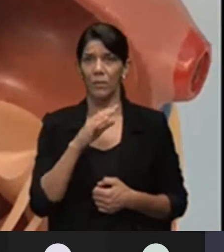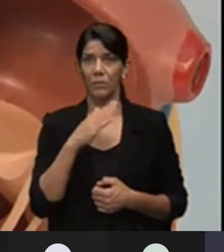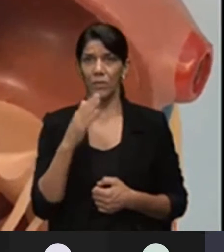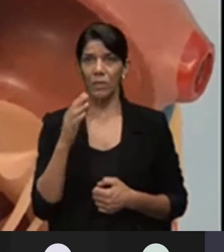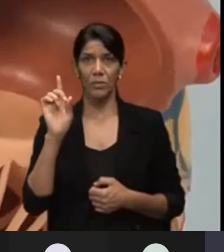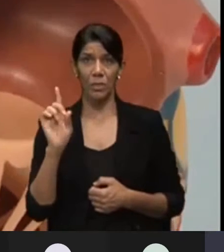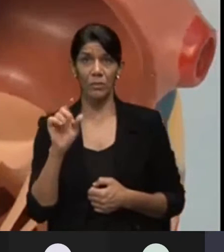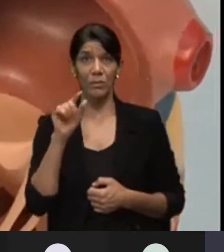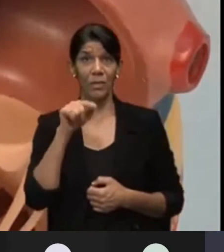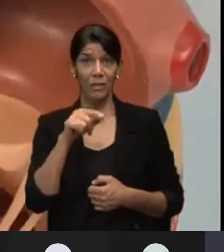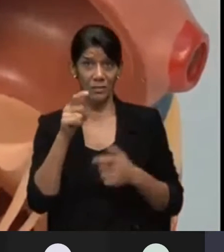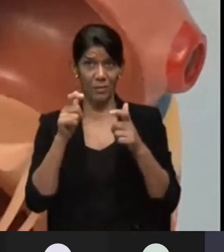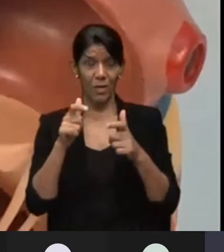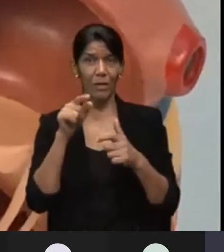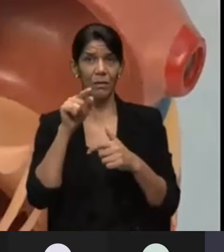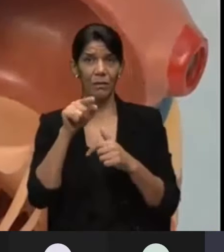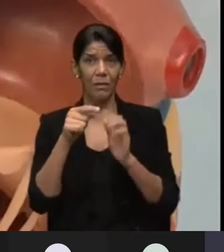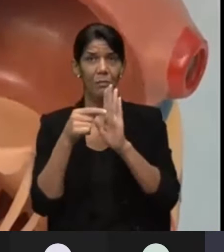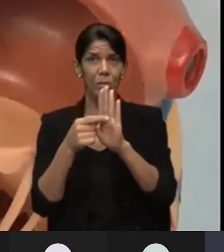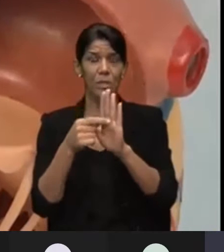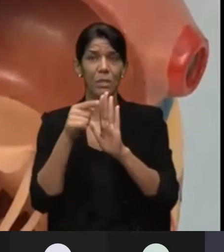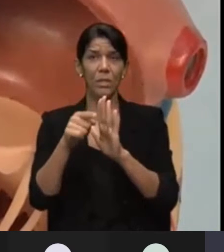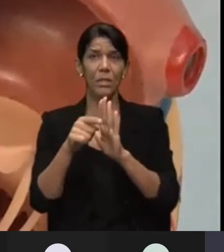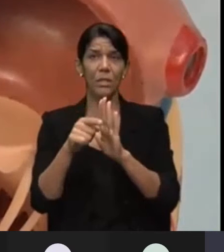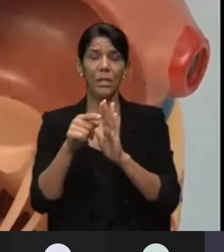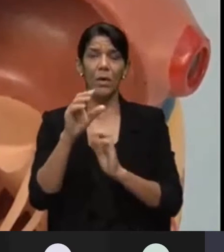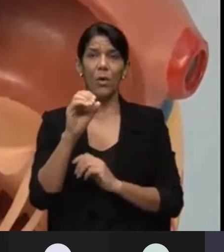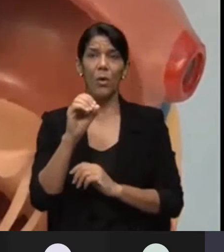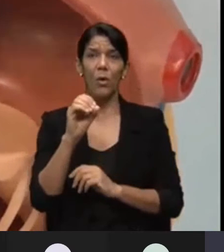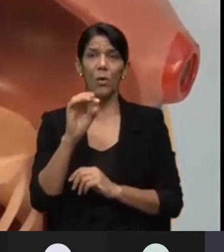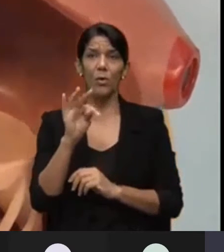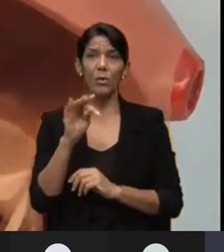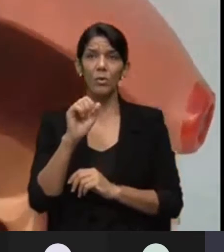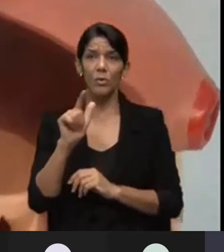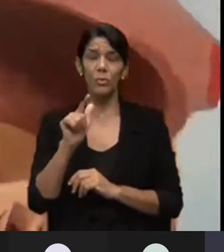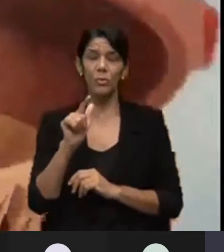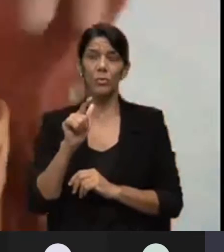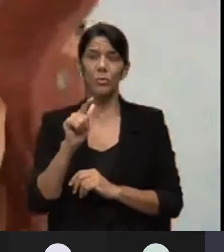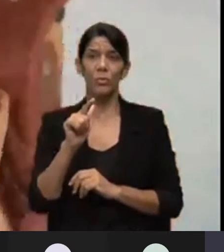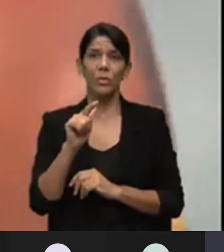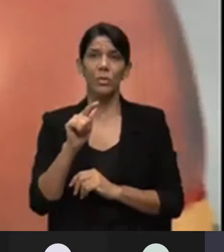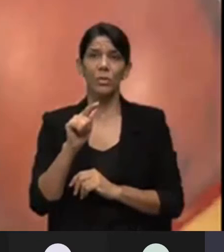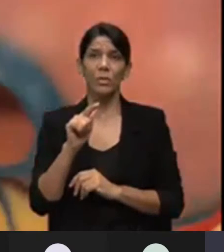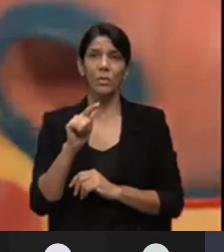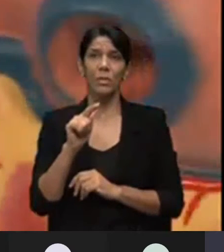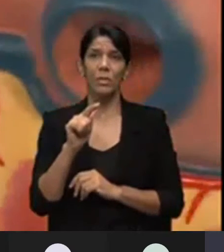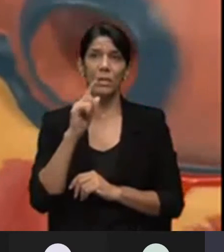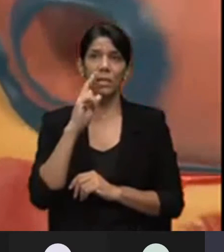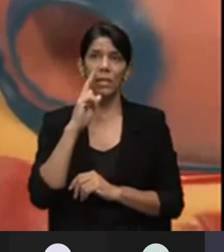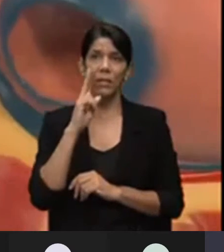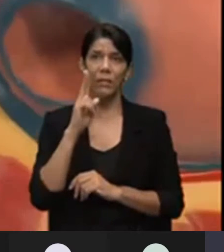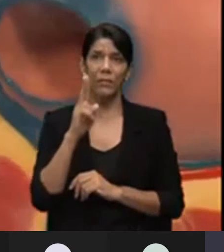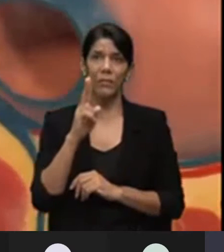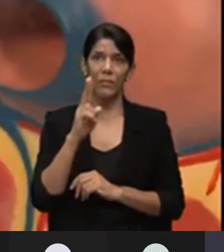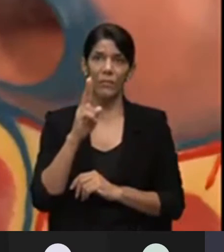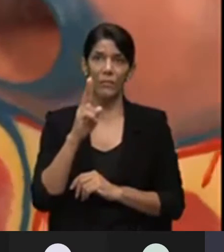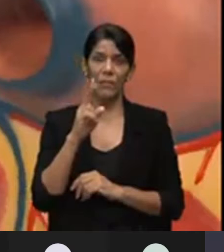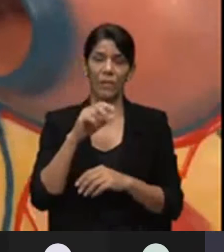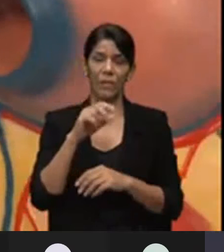direito, essa região aí, esse local que está mostrando aí é o ósteo, né, do seio venoso. Então o seio venoso ele passa aí na